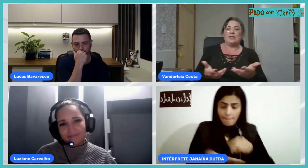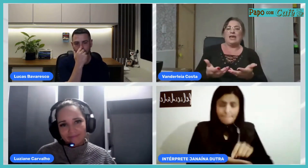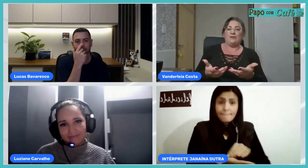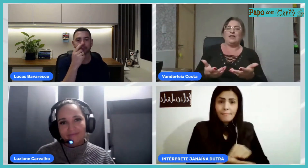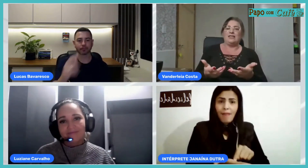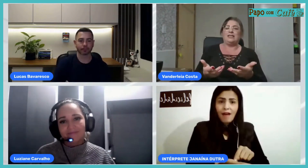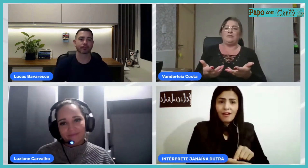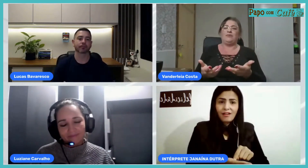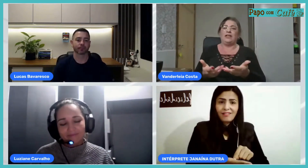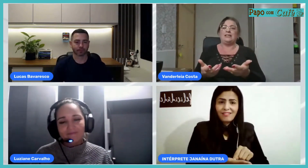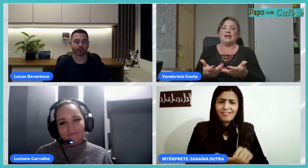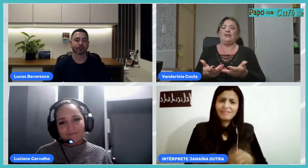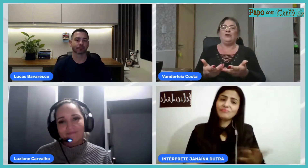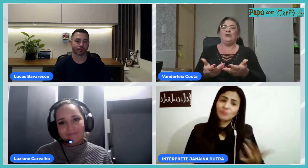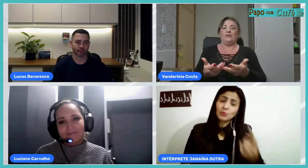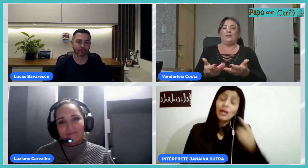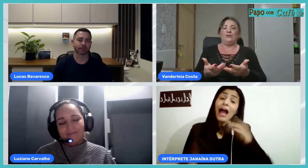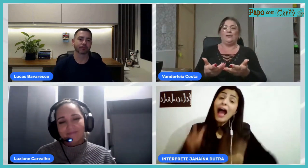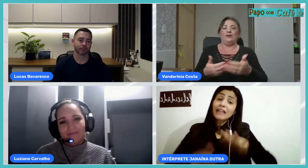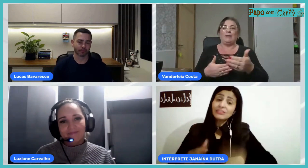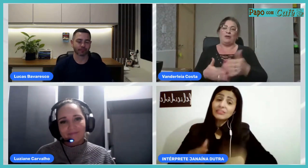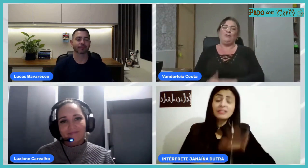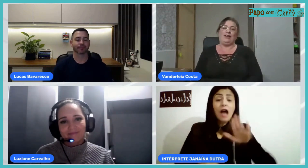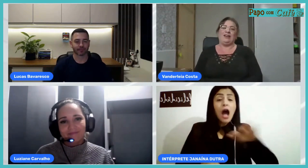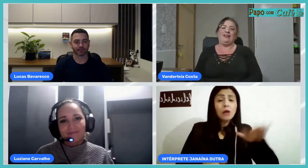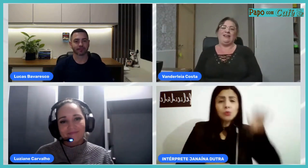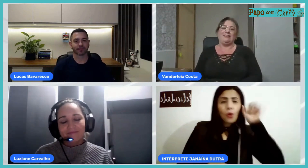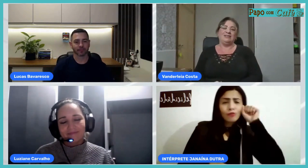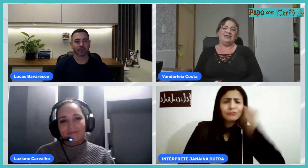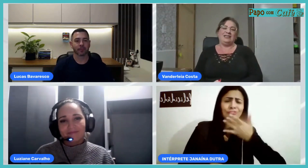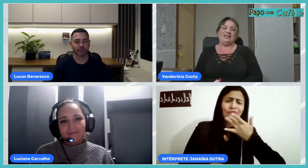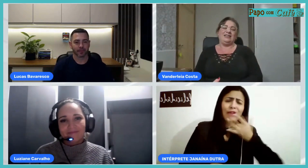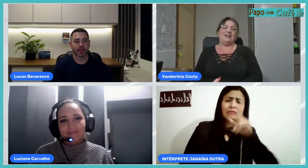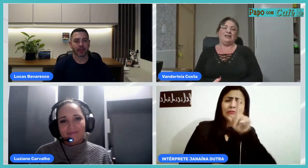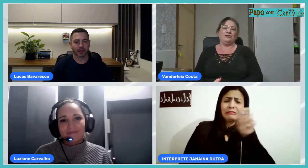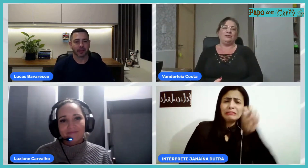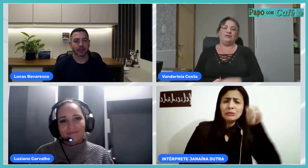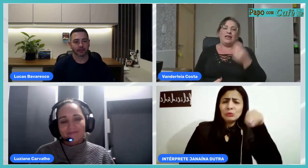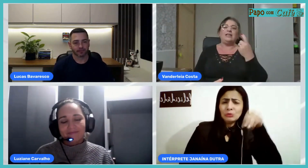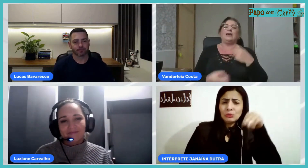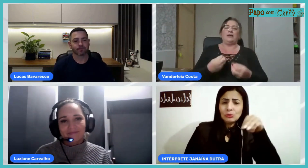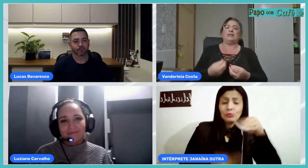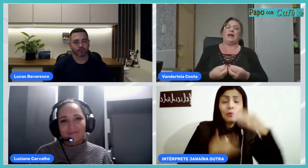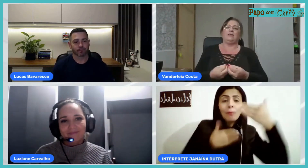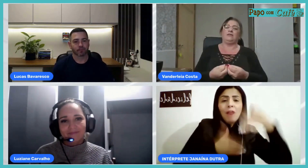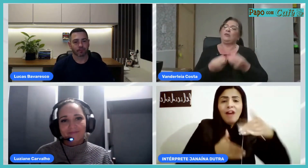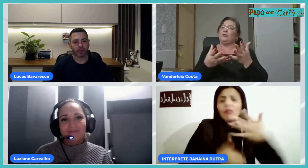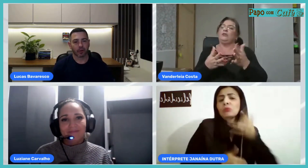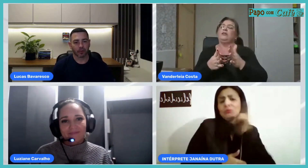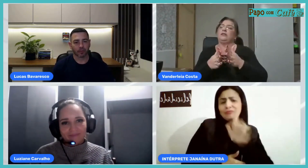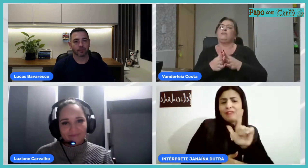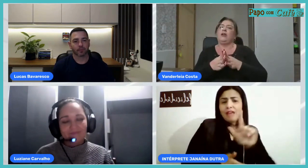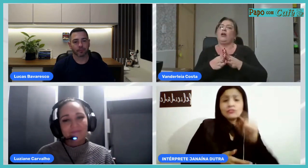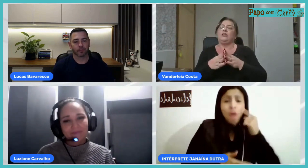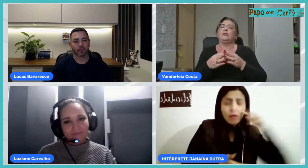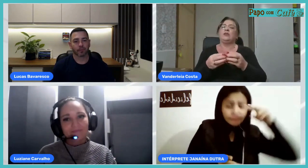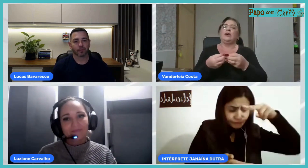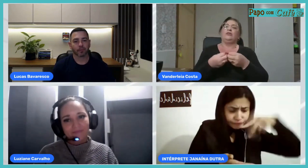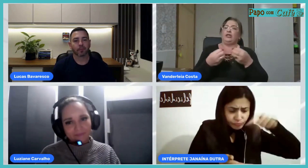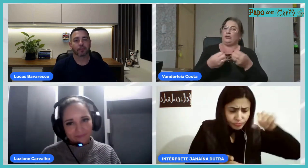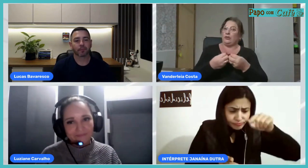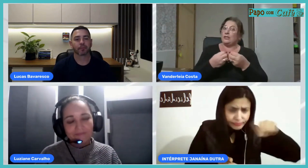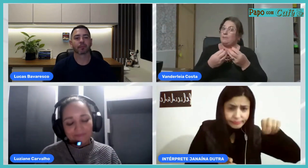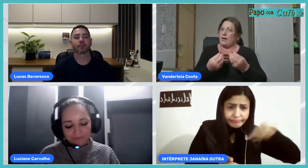vezes não consegue finalizar a provinha ali, né? Então, tem que ser pensado. Instrutores